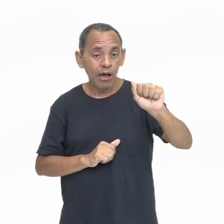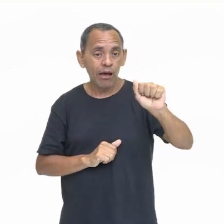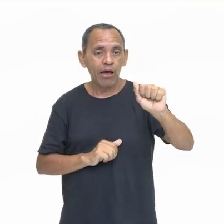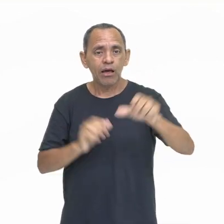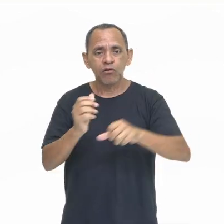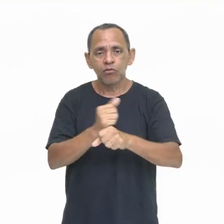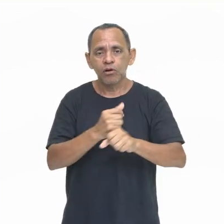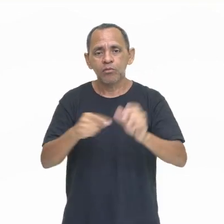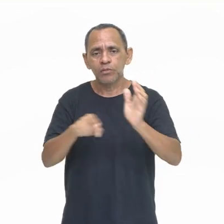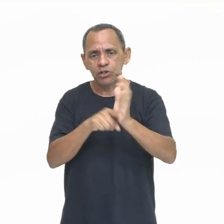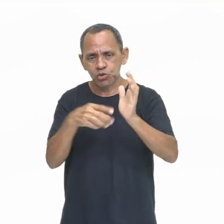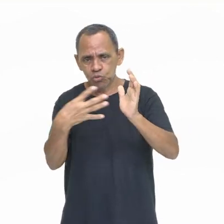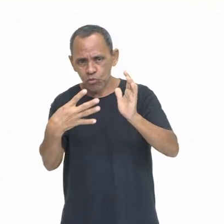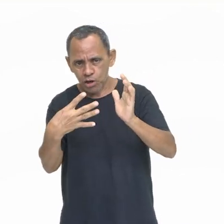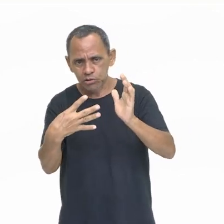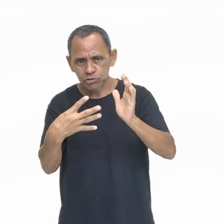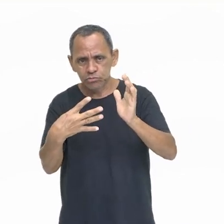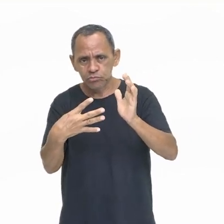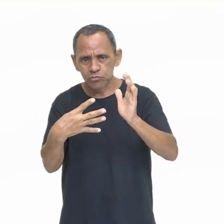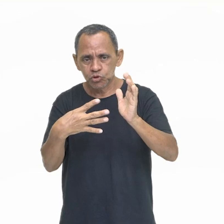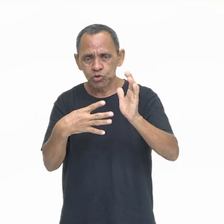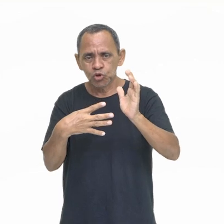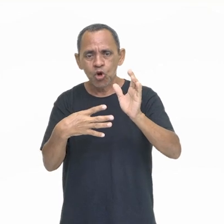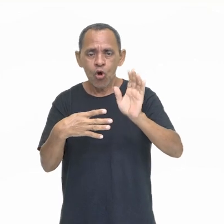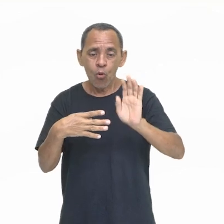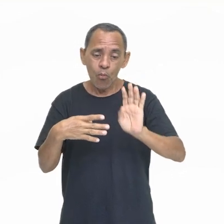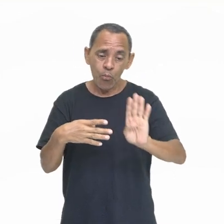igual a menos 4. Vamos pegar um espaço melhor aqui.